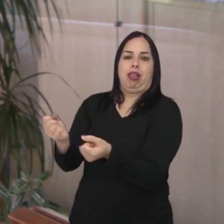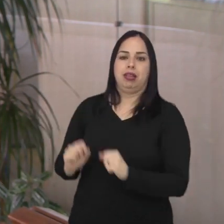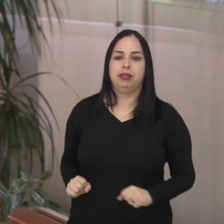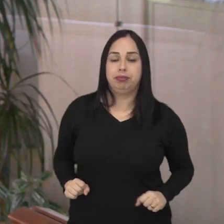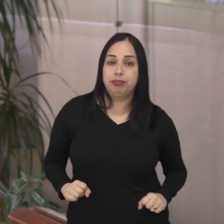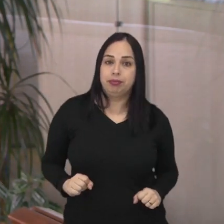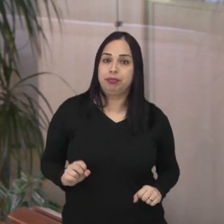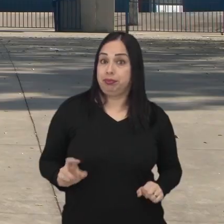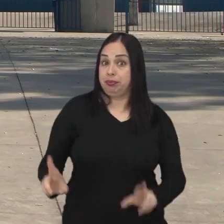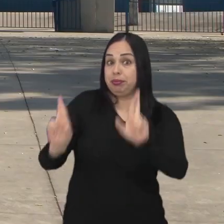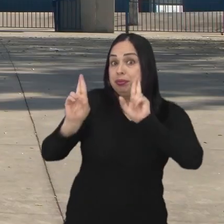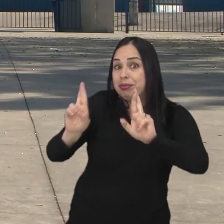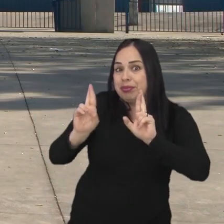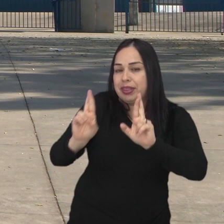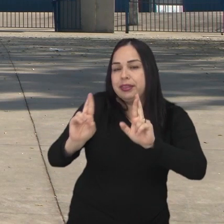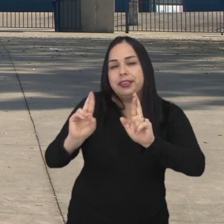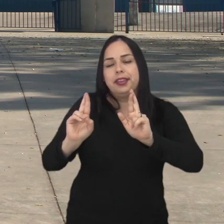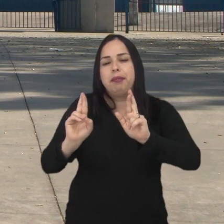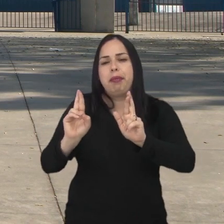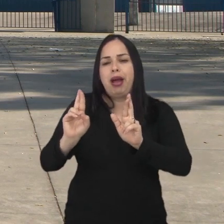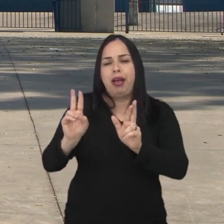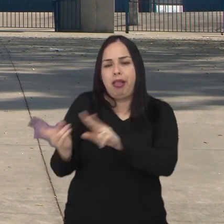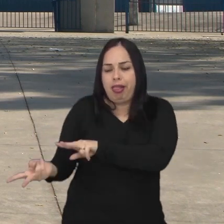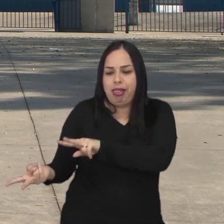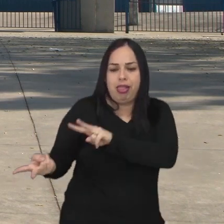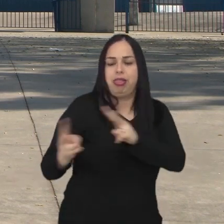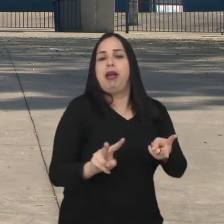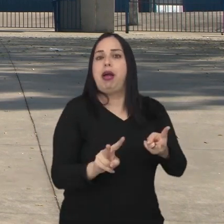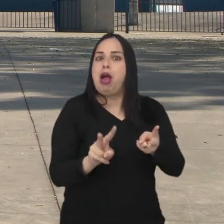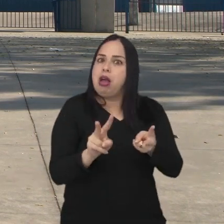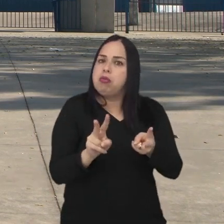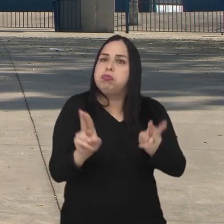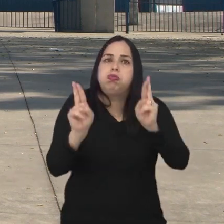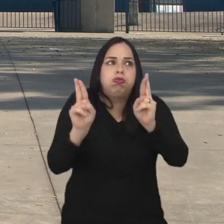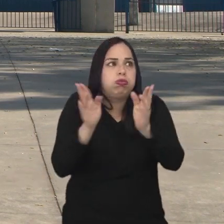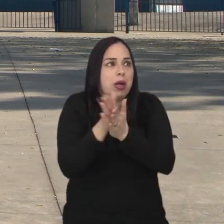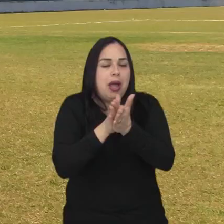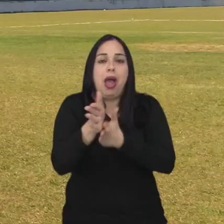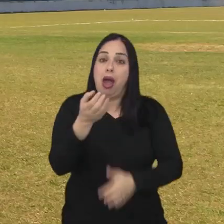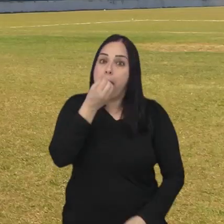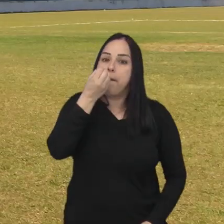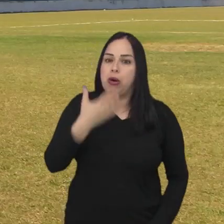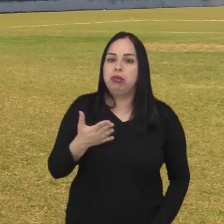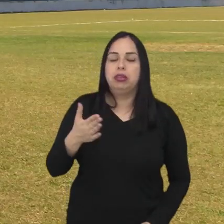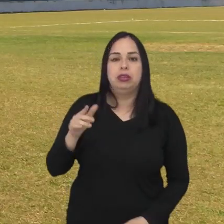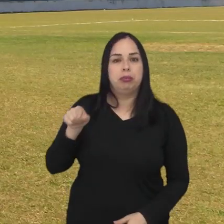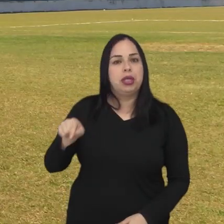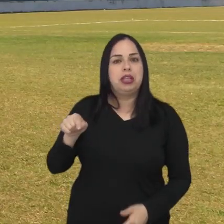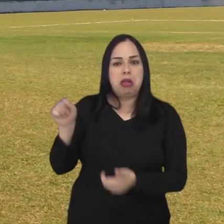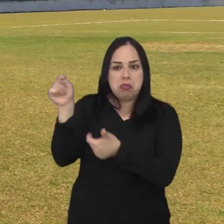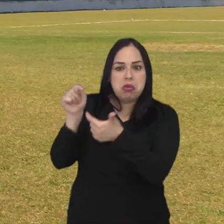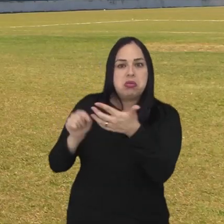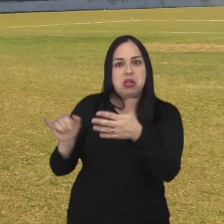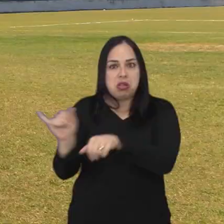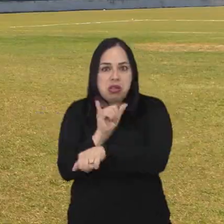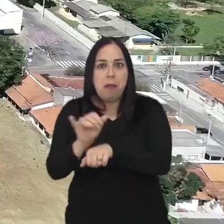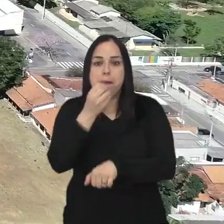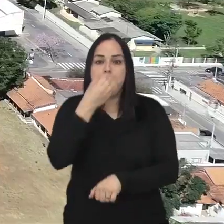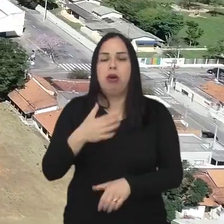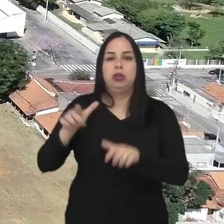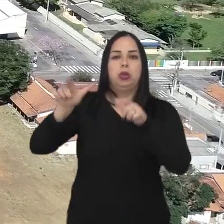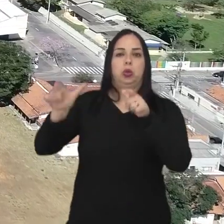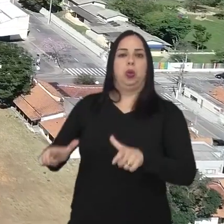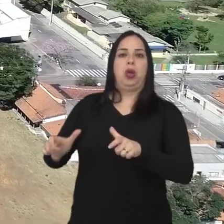também para grandes eventos. A expectativa para a formalização de uma concessão é boa, já que o Martins Pereira tem atrativos.